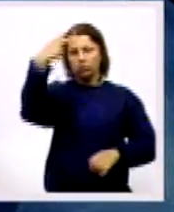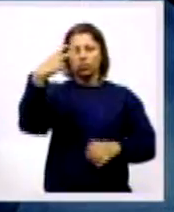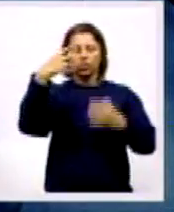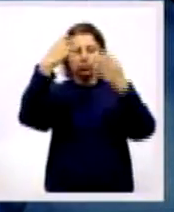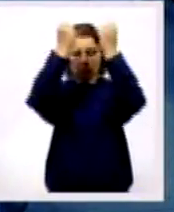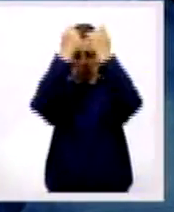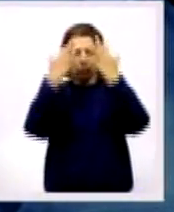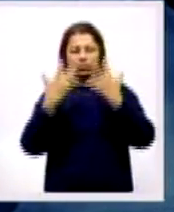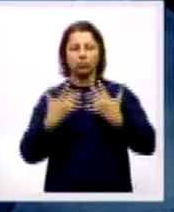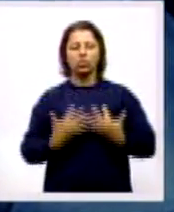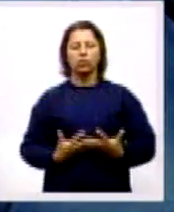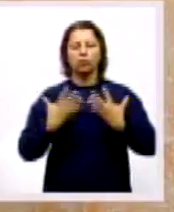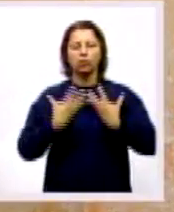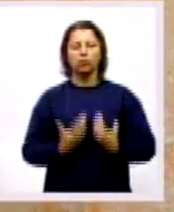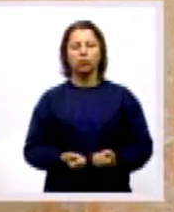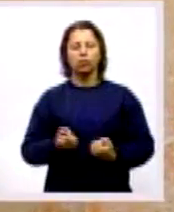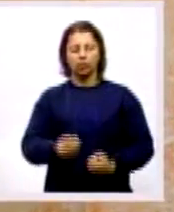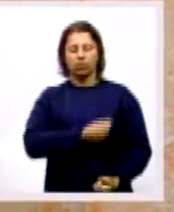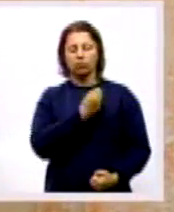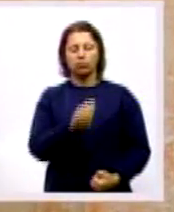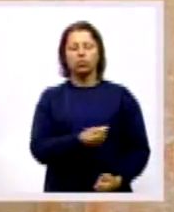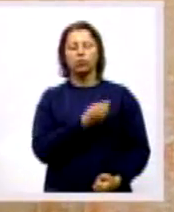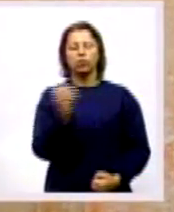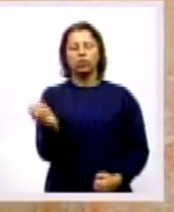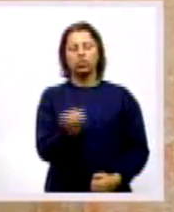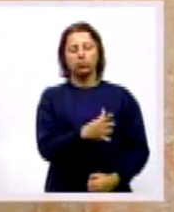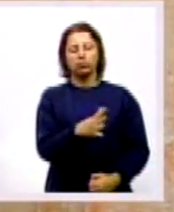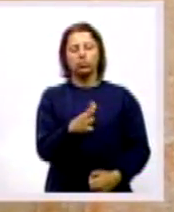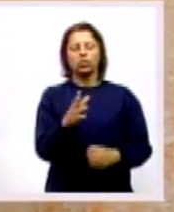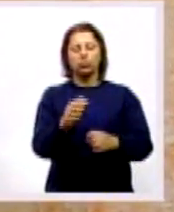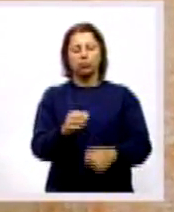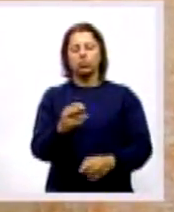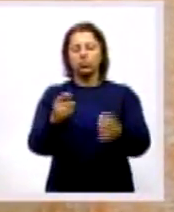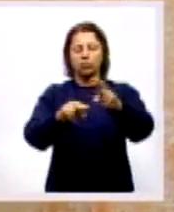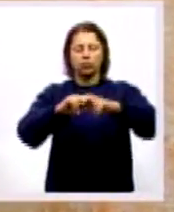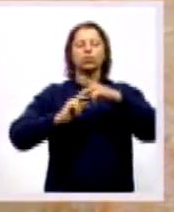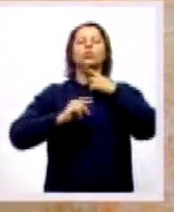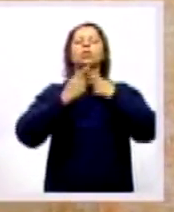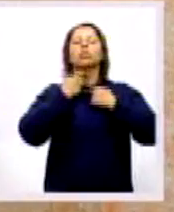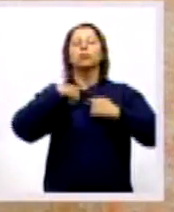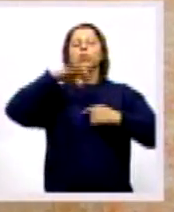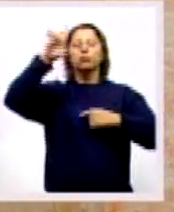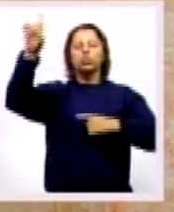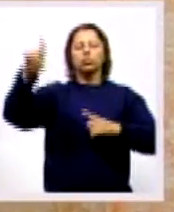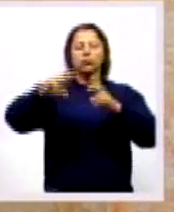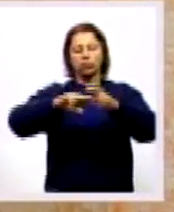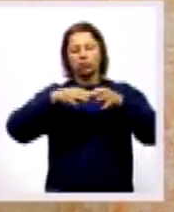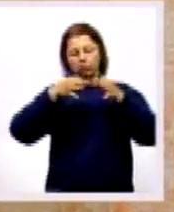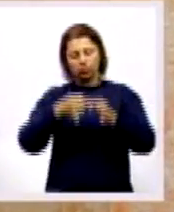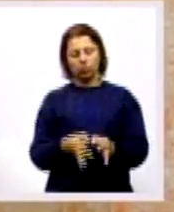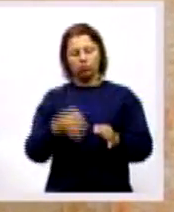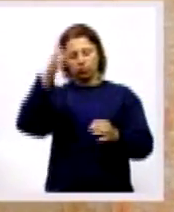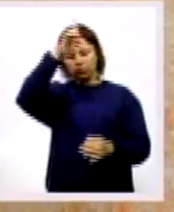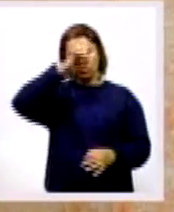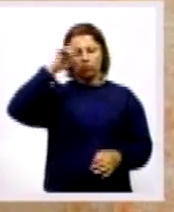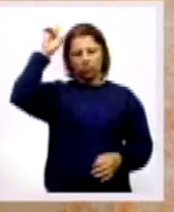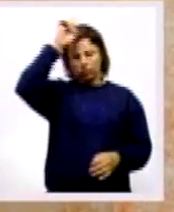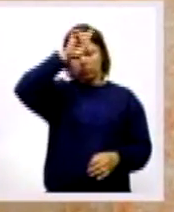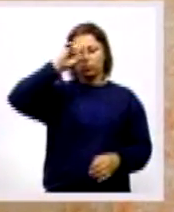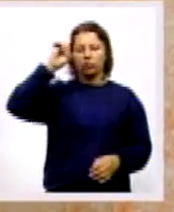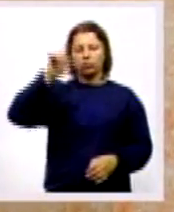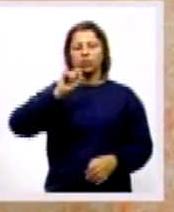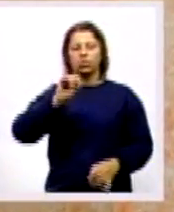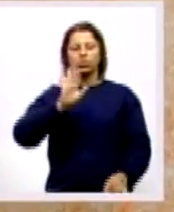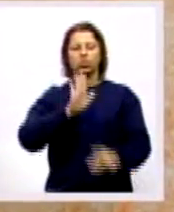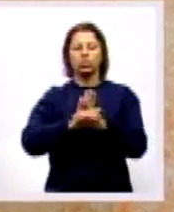revestir o homem novo, criado segundo Deus, na justiça e na santidade que